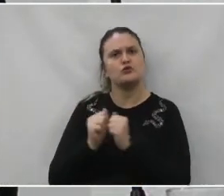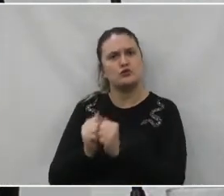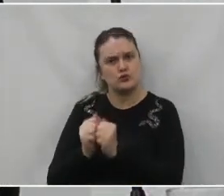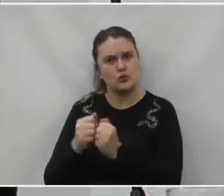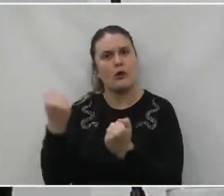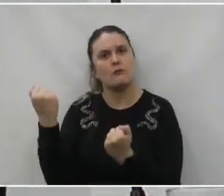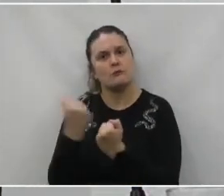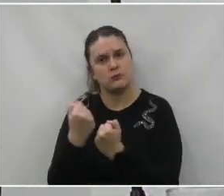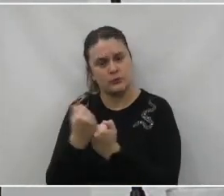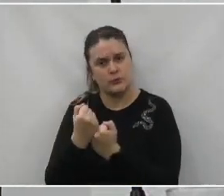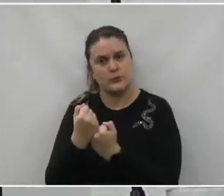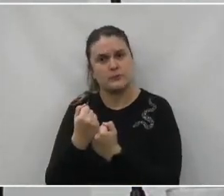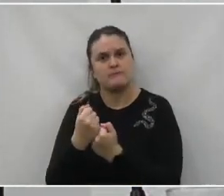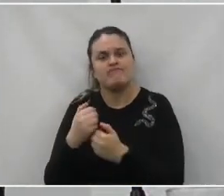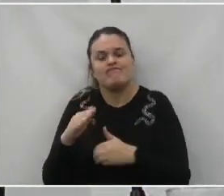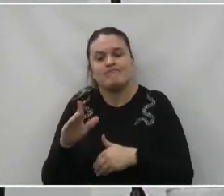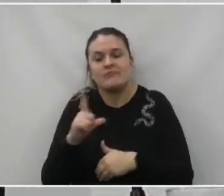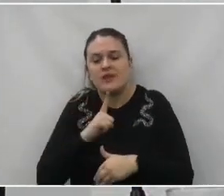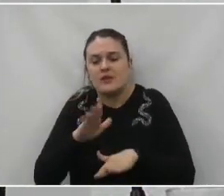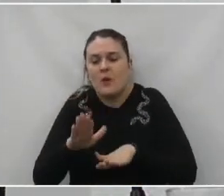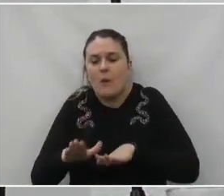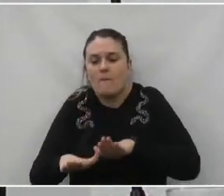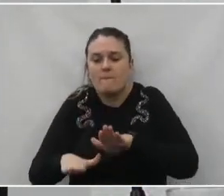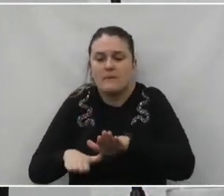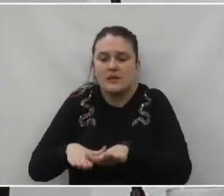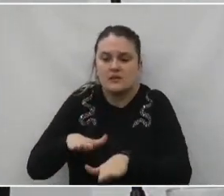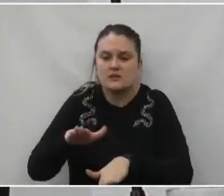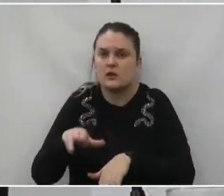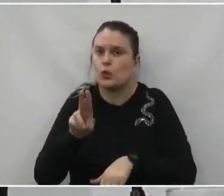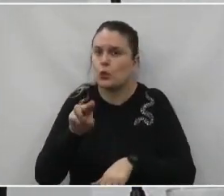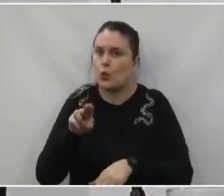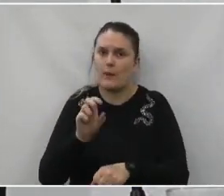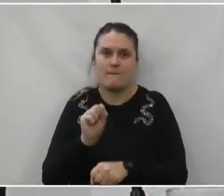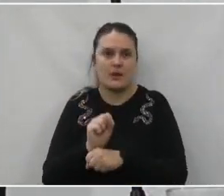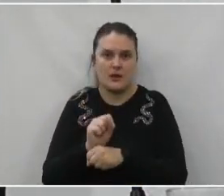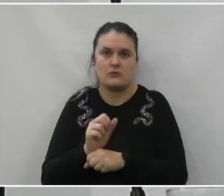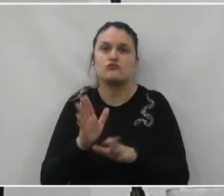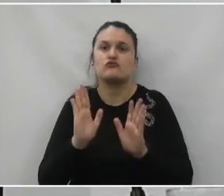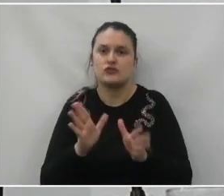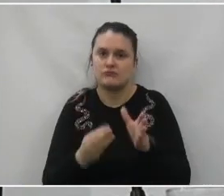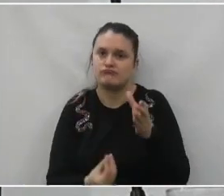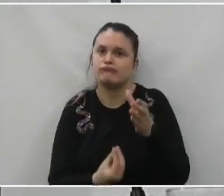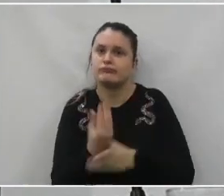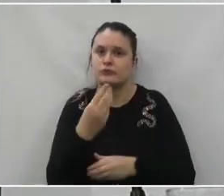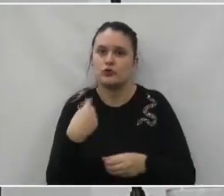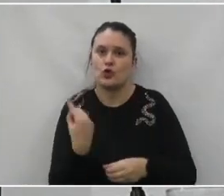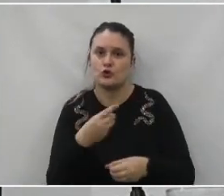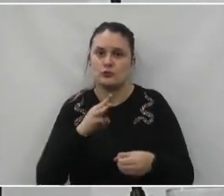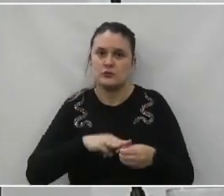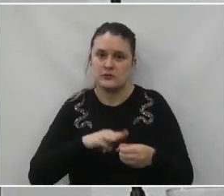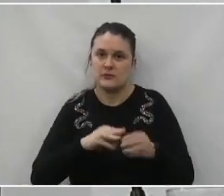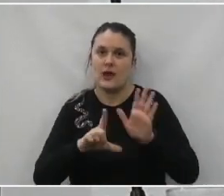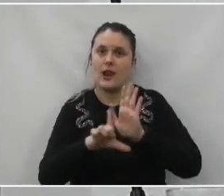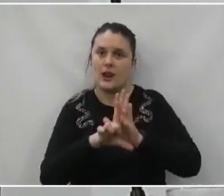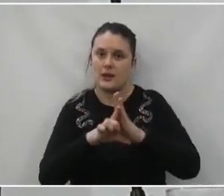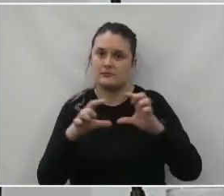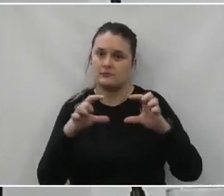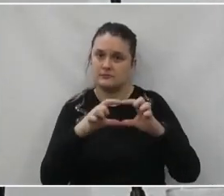nessa luta. Um passinho de cada vez, mas sem parar. Já instituímos no município a lei que cria a